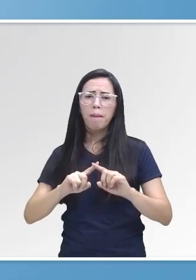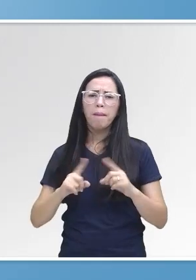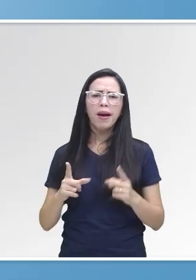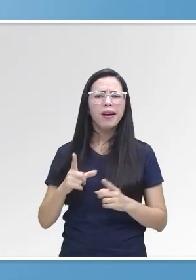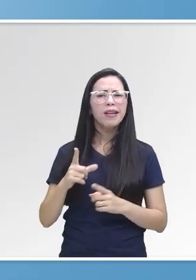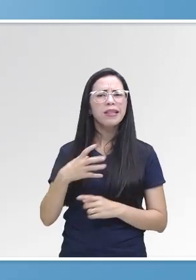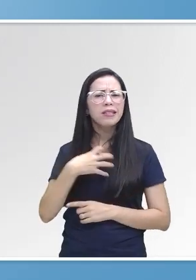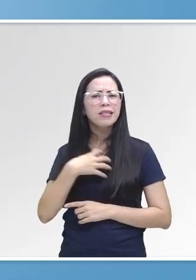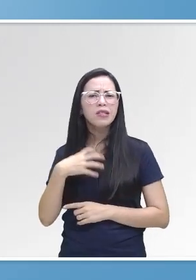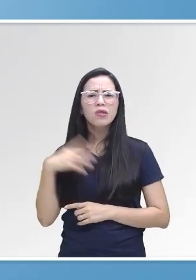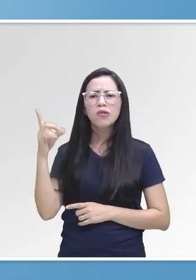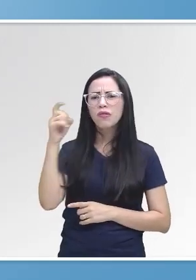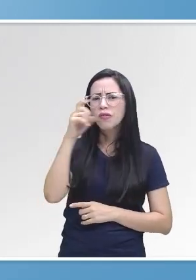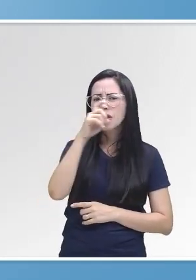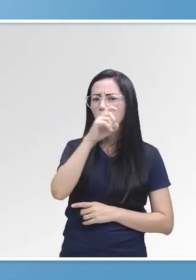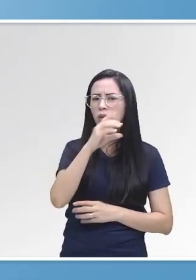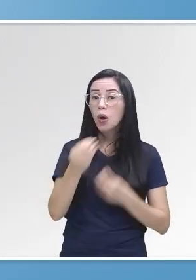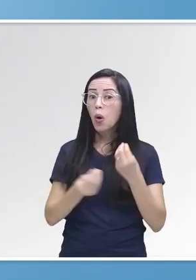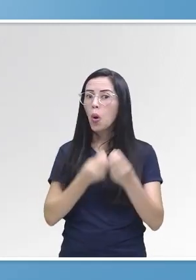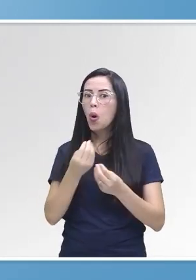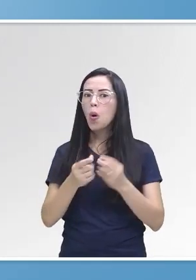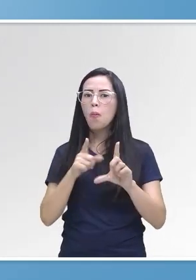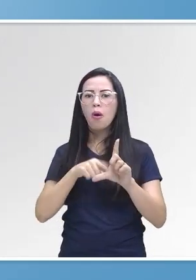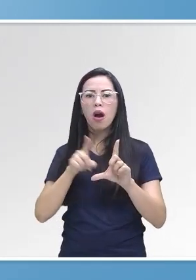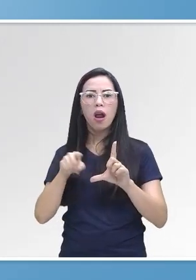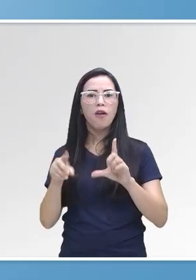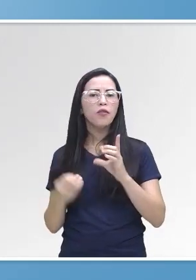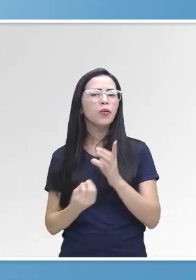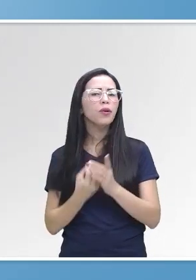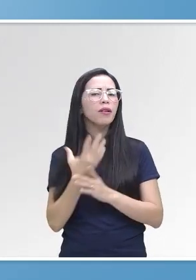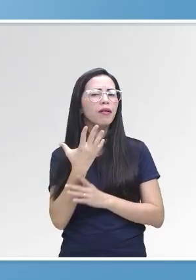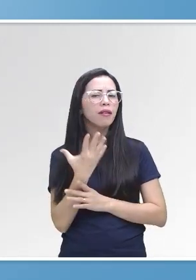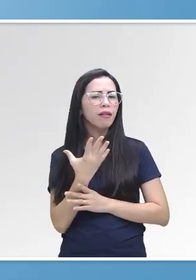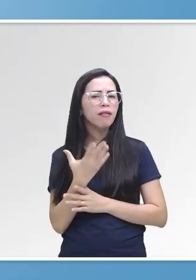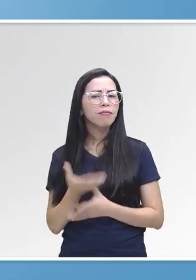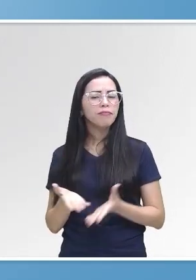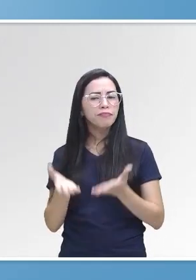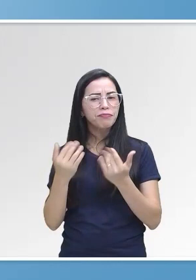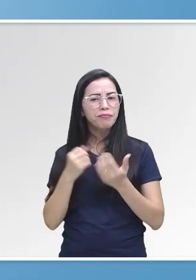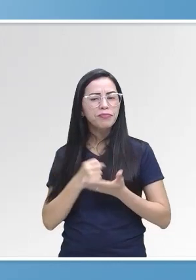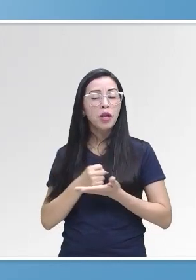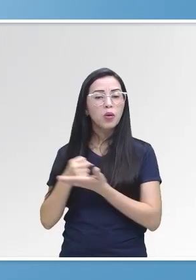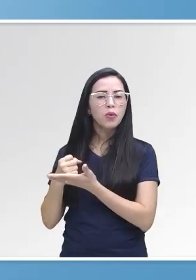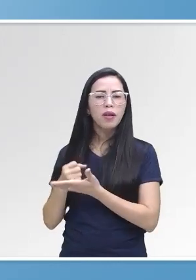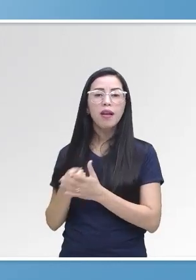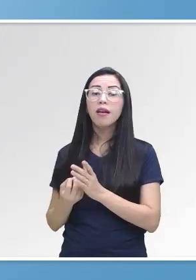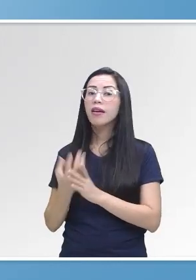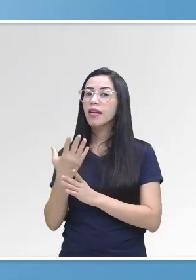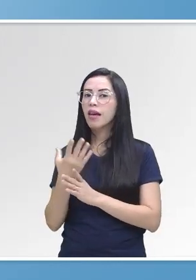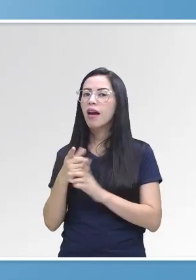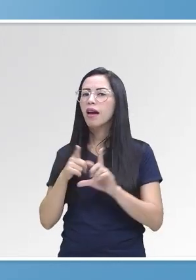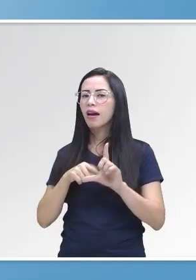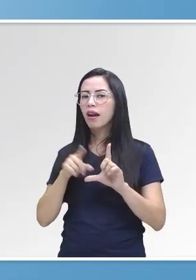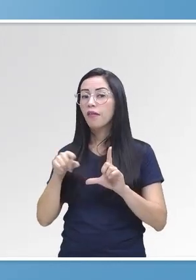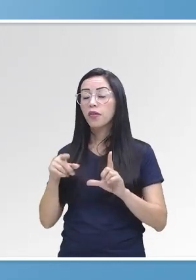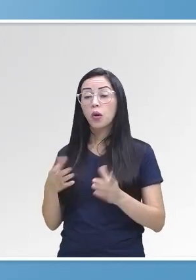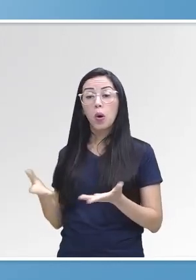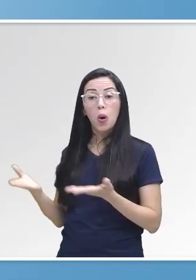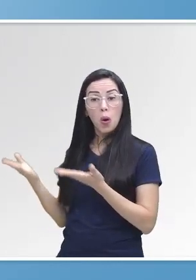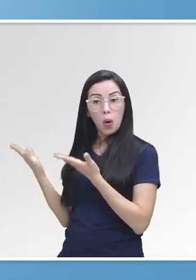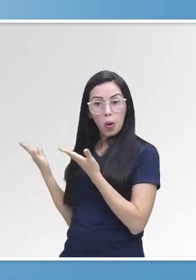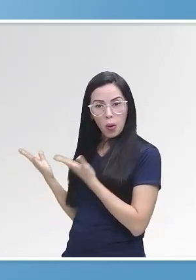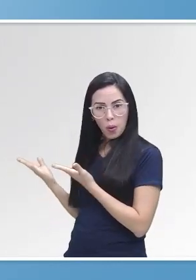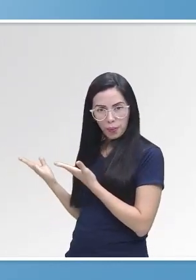representar essas informações em gráficos vamos ajudar seu Paulo a fazer esse gráfico Olha aí a quantidade